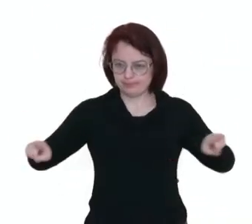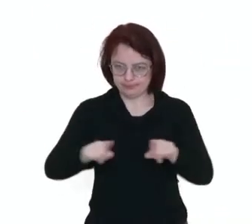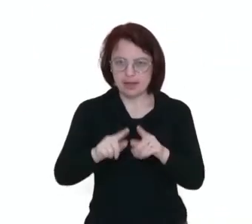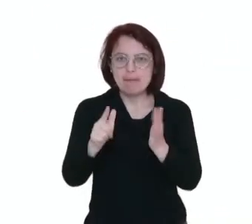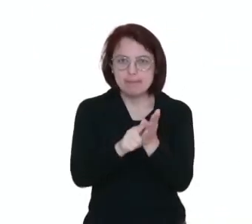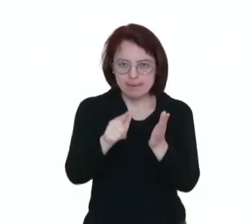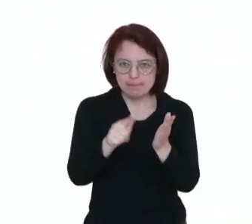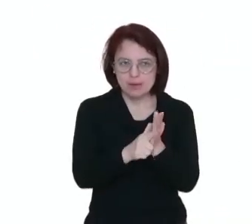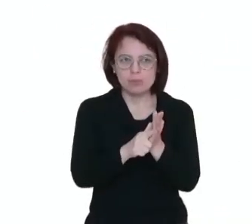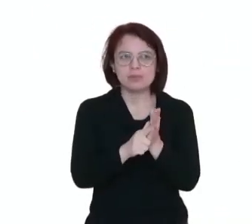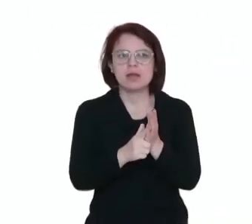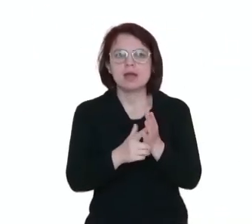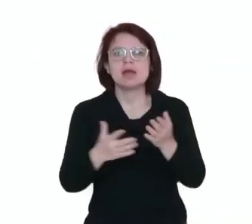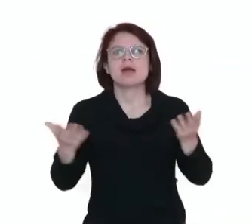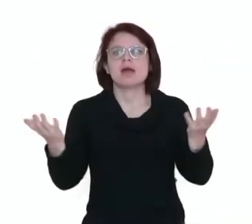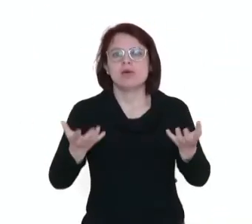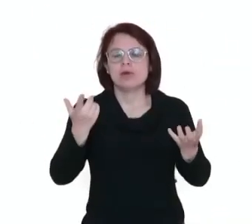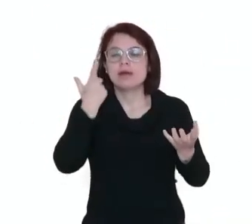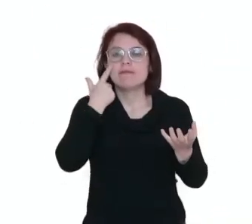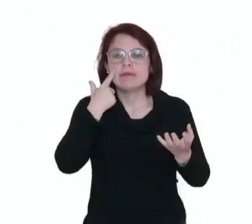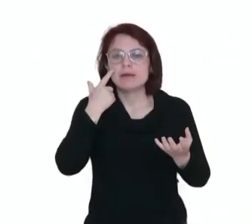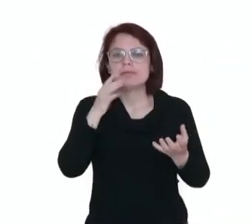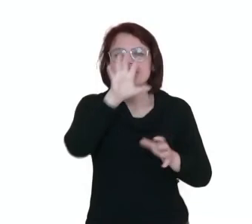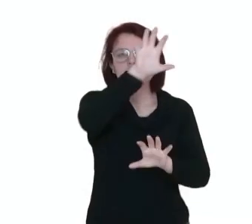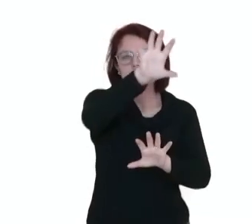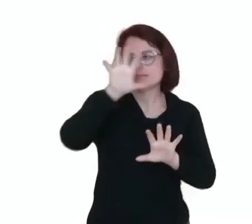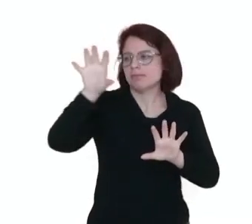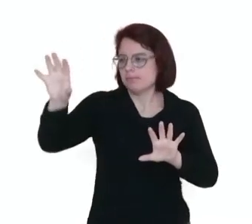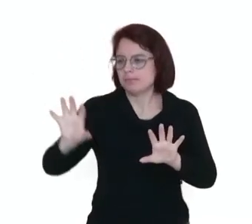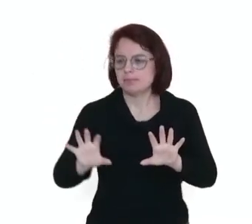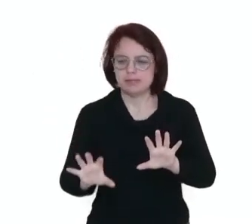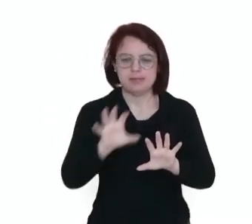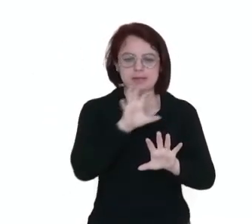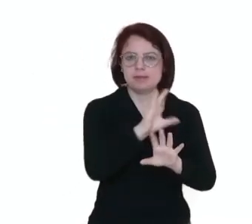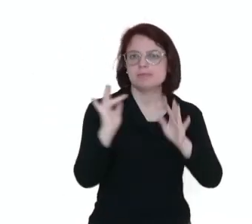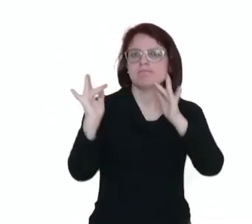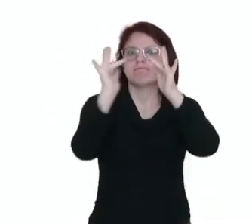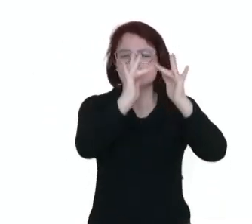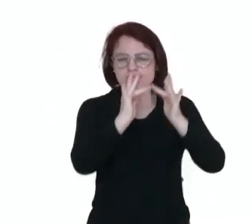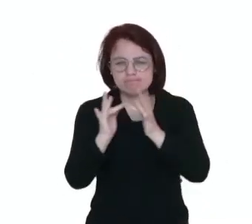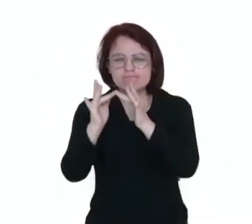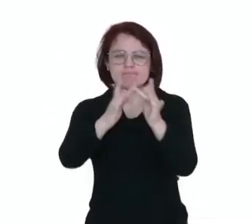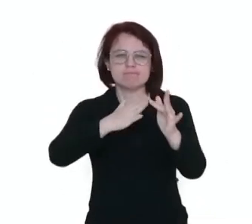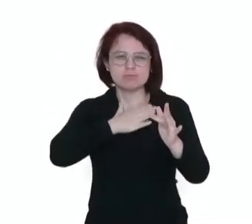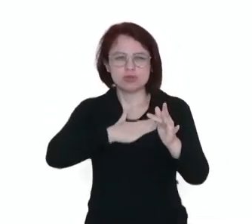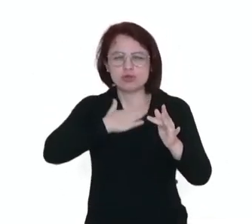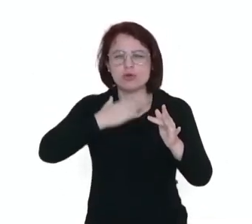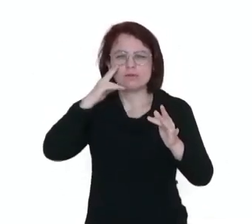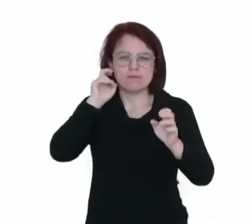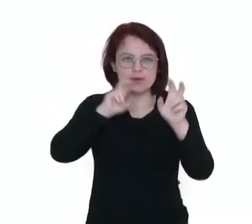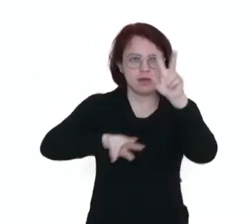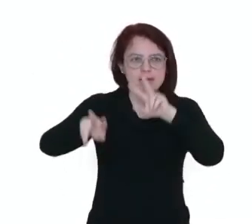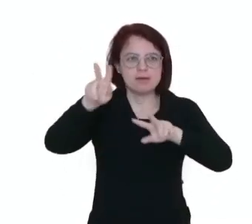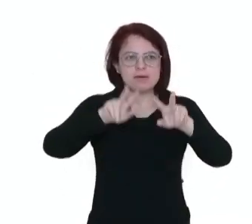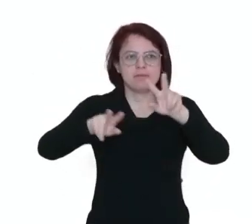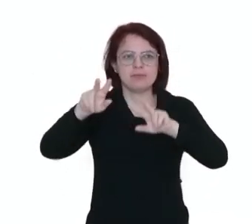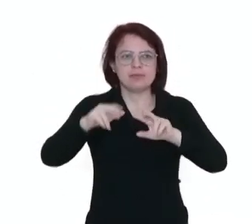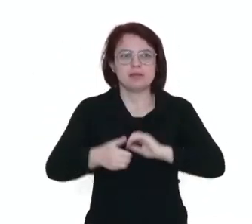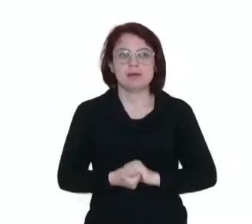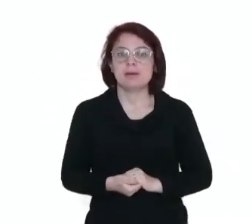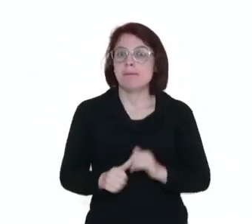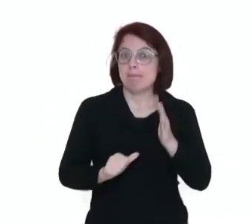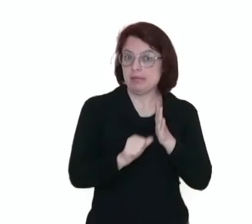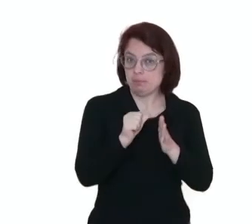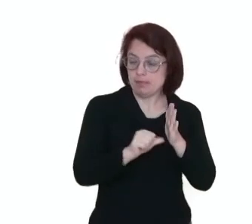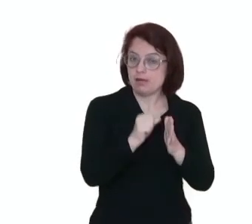tiverem disponível, de forma harmônica, para o slogan, a imagem e o texto. Produza lápis num